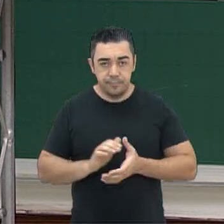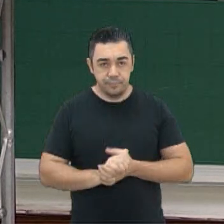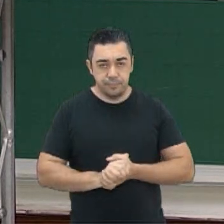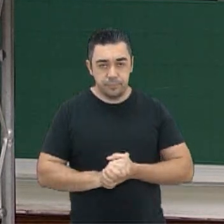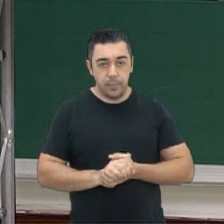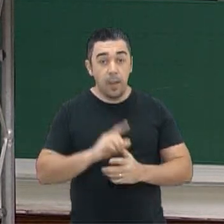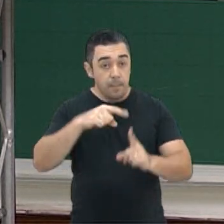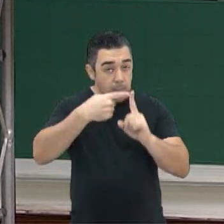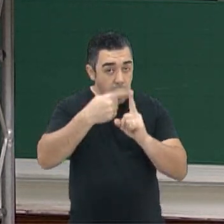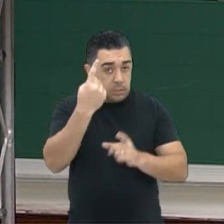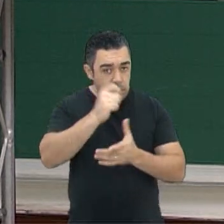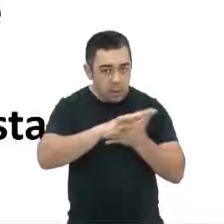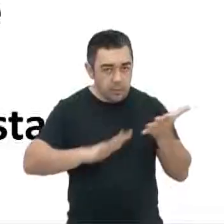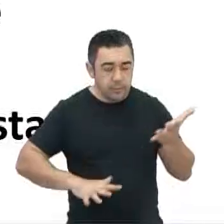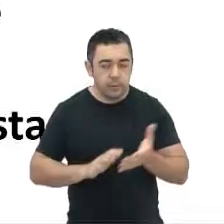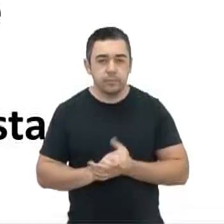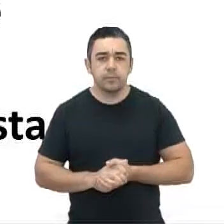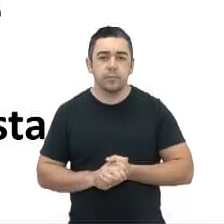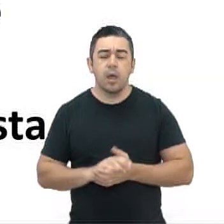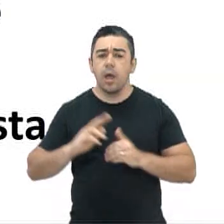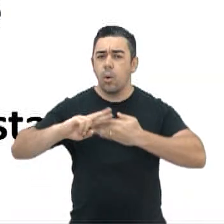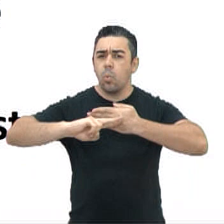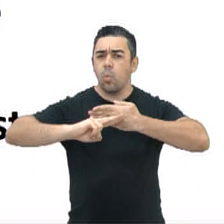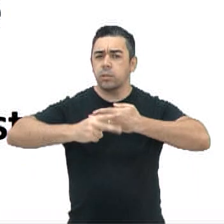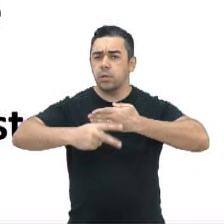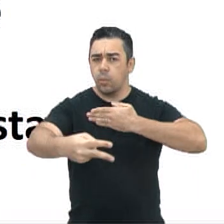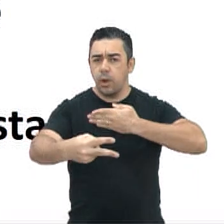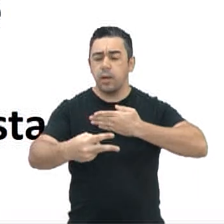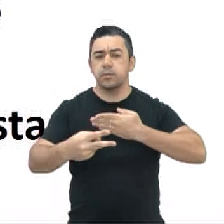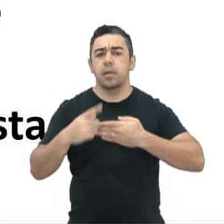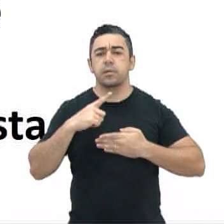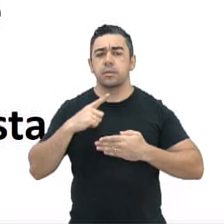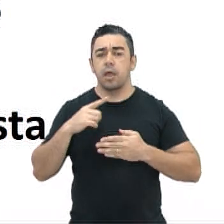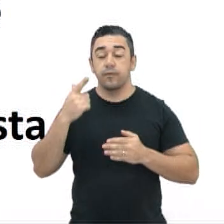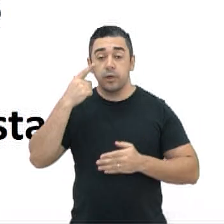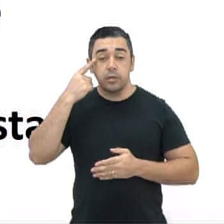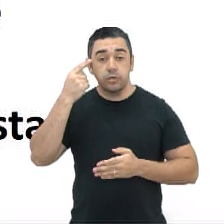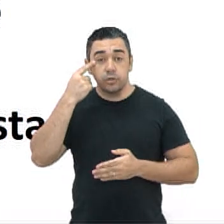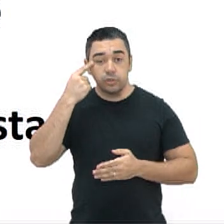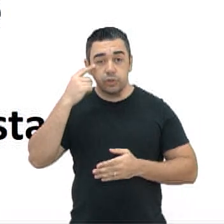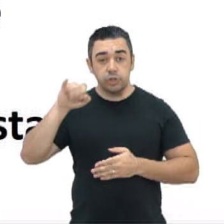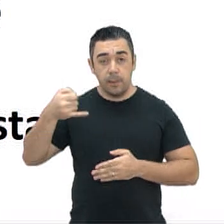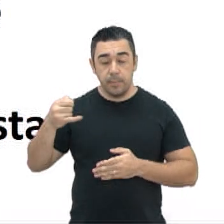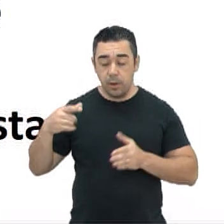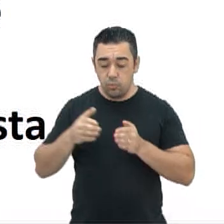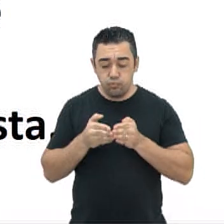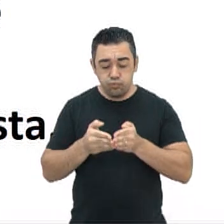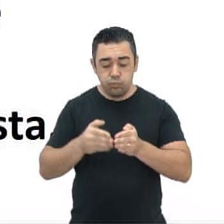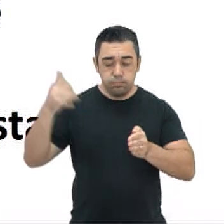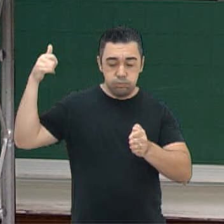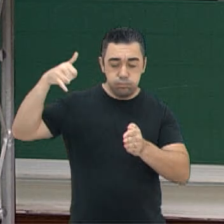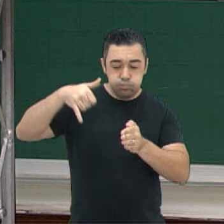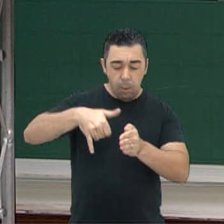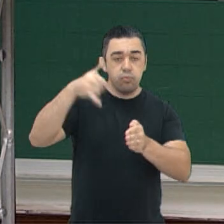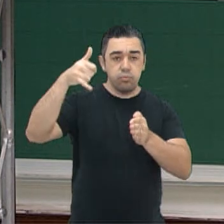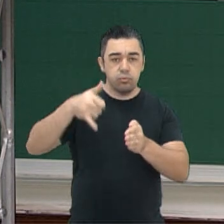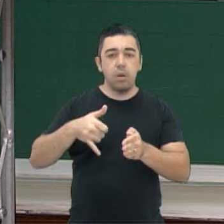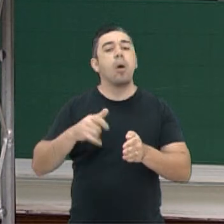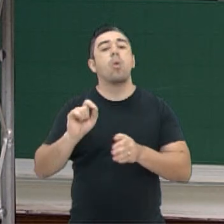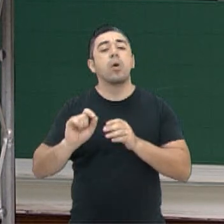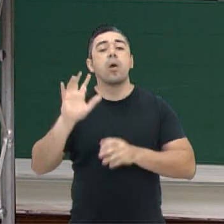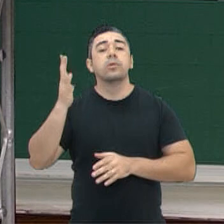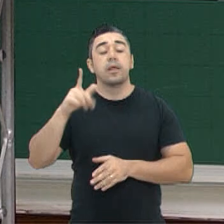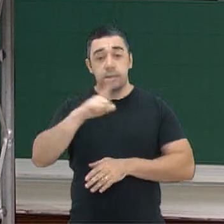atividade para vocês. Quais as consequências do ataque japonês a Pearl Harbor? Tem filme, quem puder,